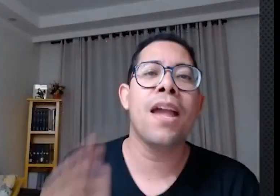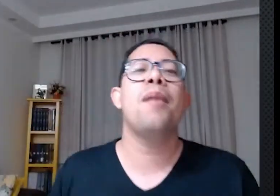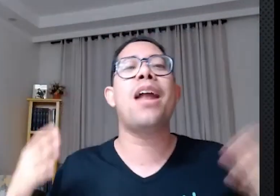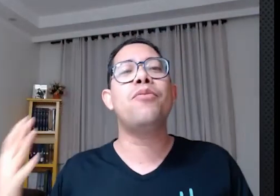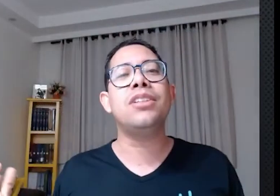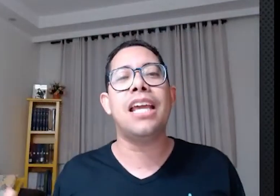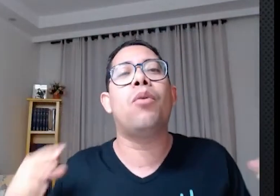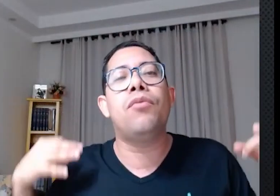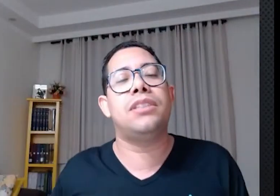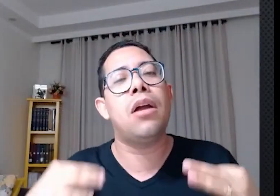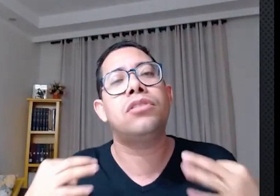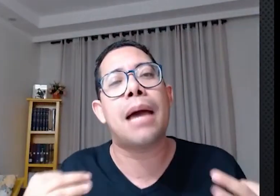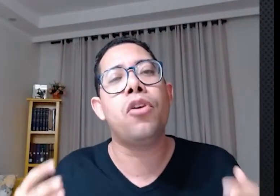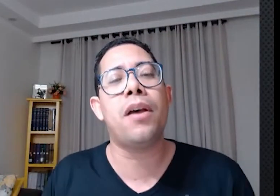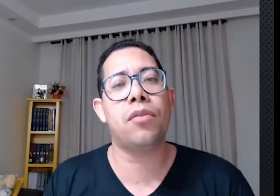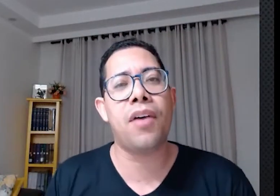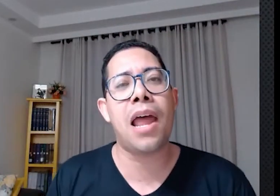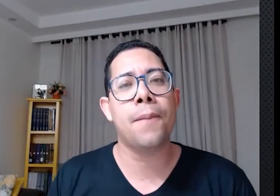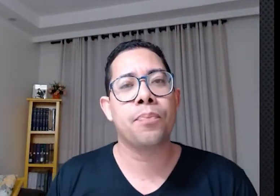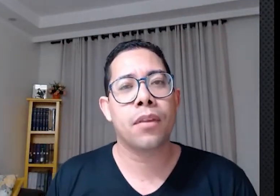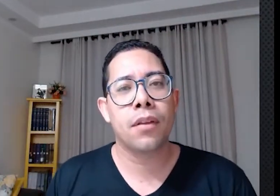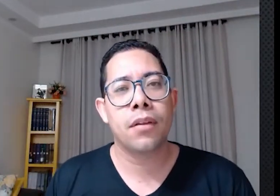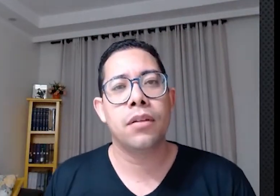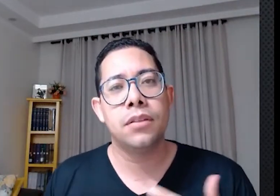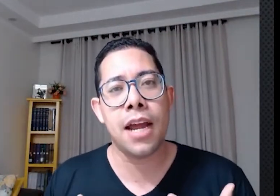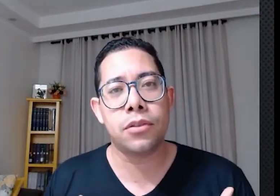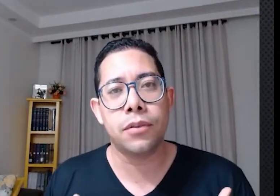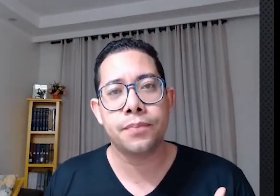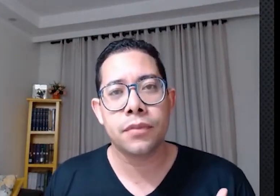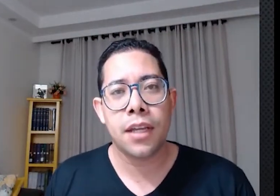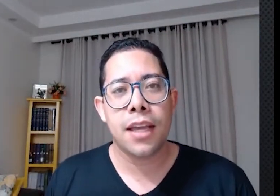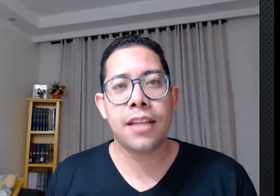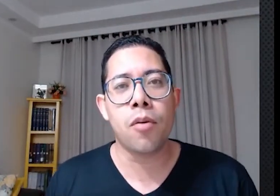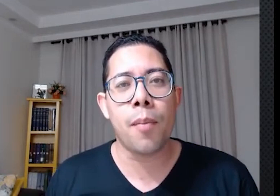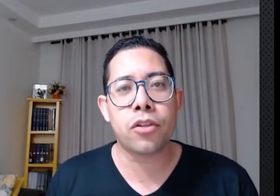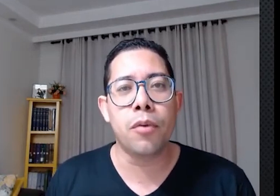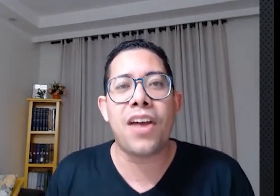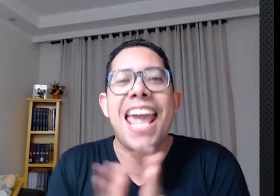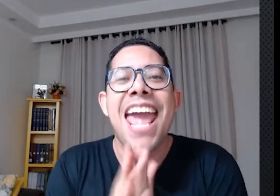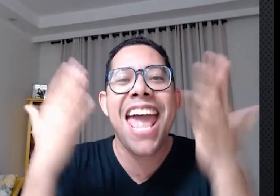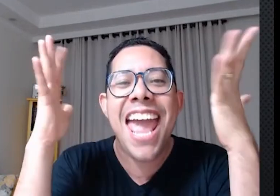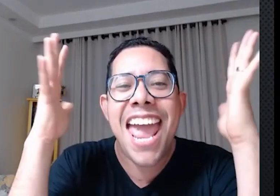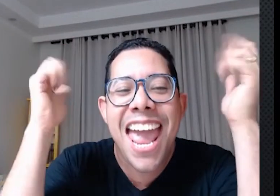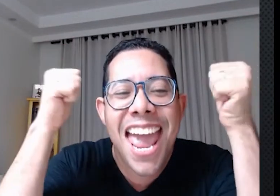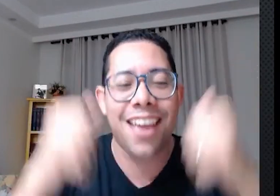maravilhoso para você quando você não sabe o que o pastor vai falar. Certo? Esse é o momento que todo mundo